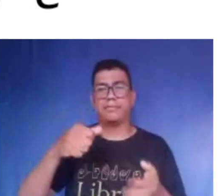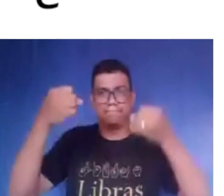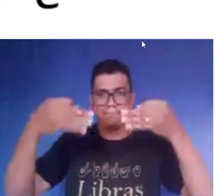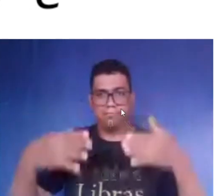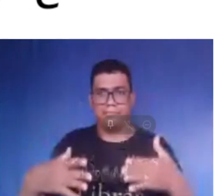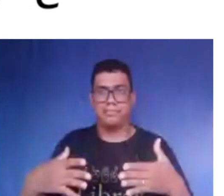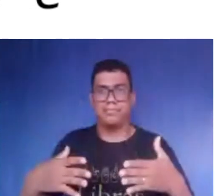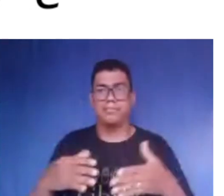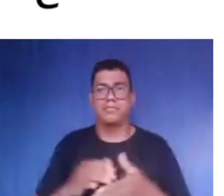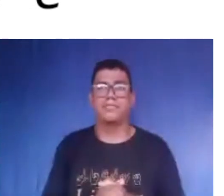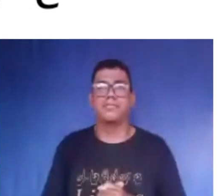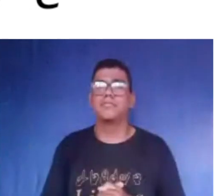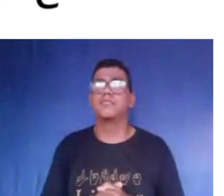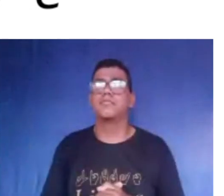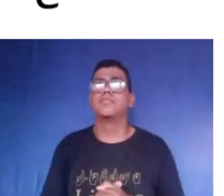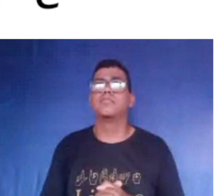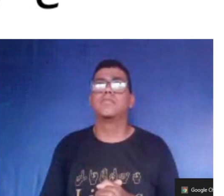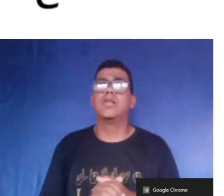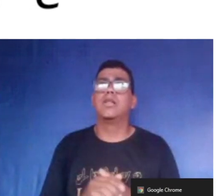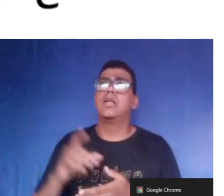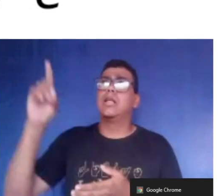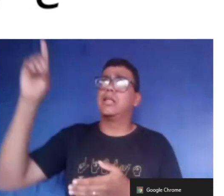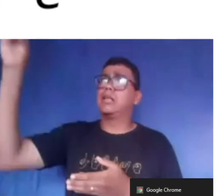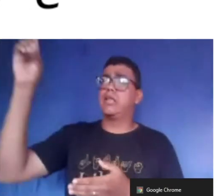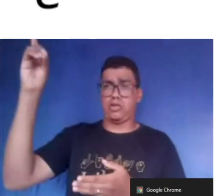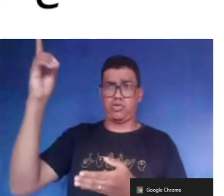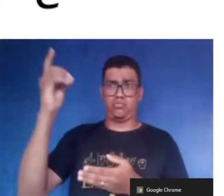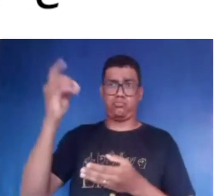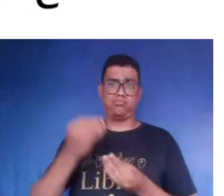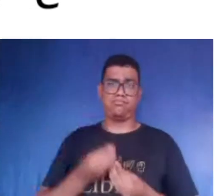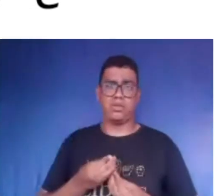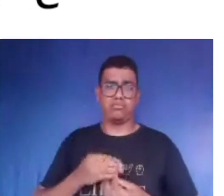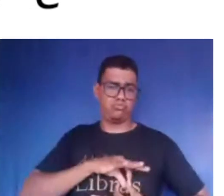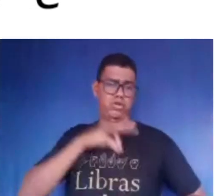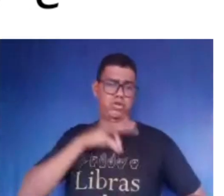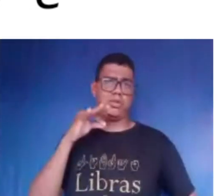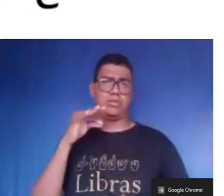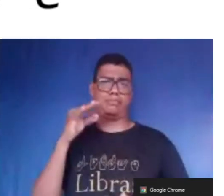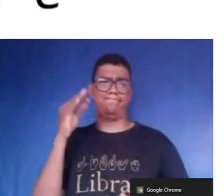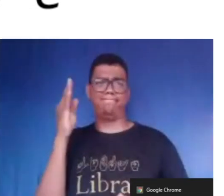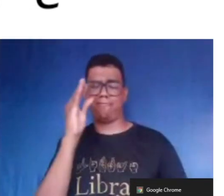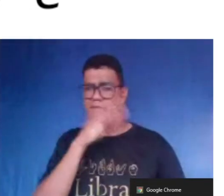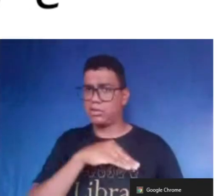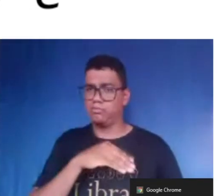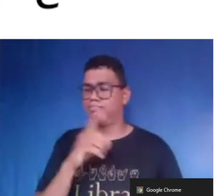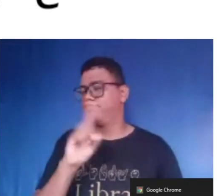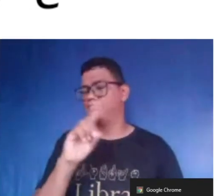Deus não nos deu um espírito de covardia, mas de poder, de amor e de